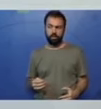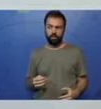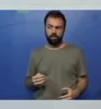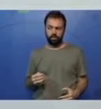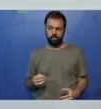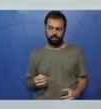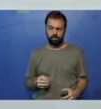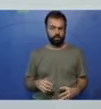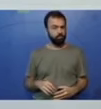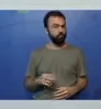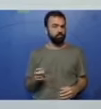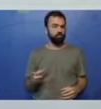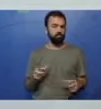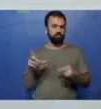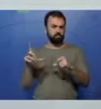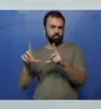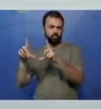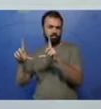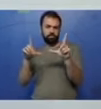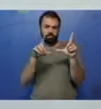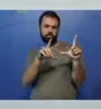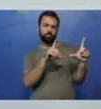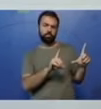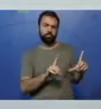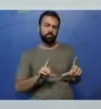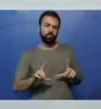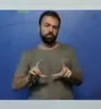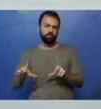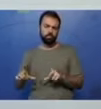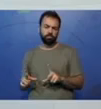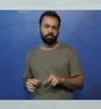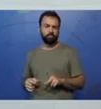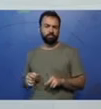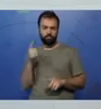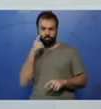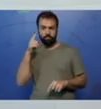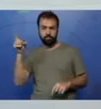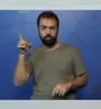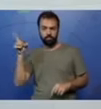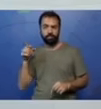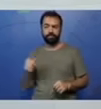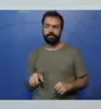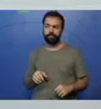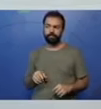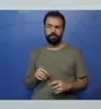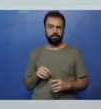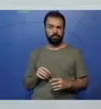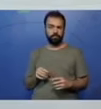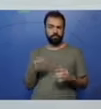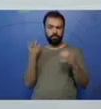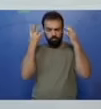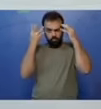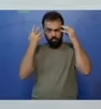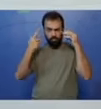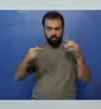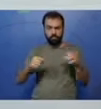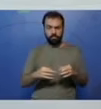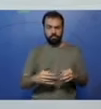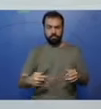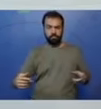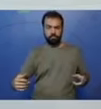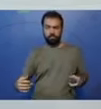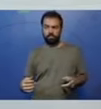seres aleatórios, de coisas aleatórias, eu trouxe alguns animais. Como que você